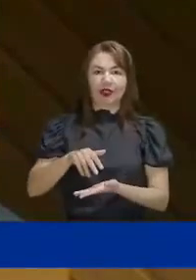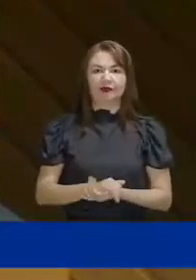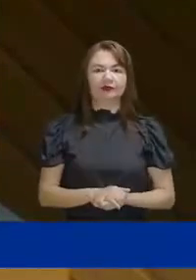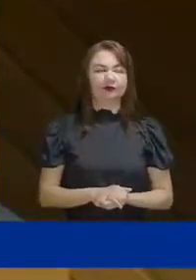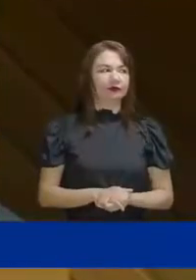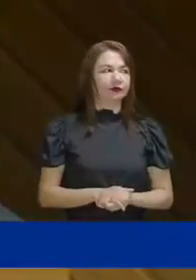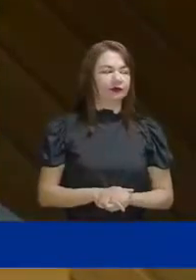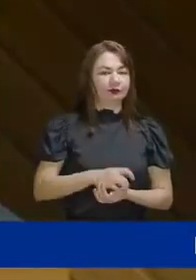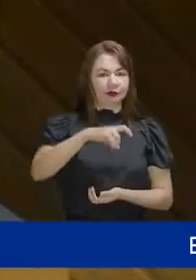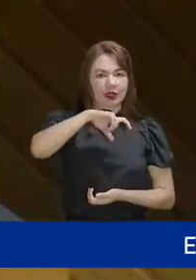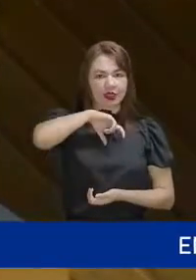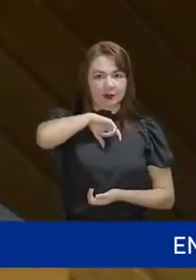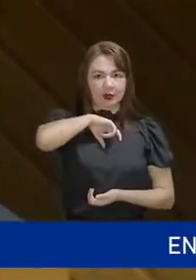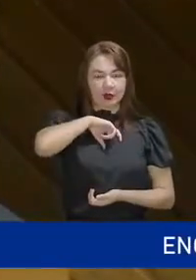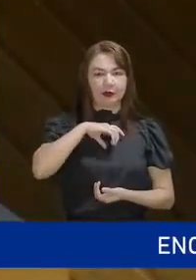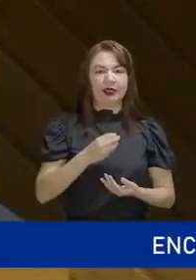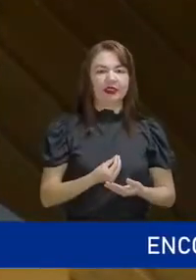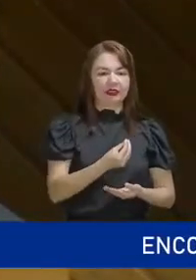próxima entrega.